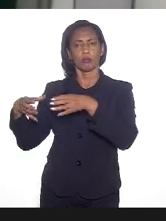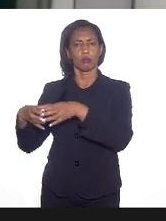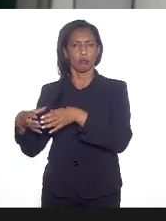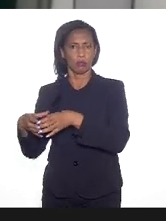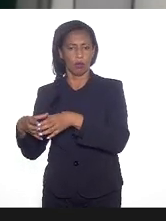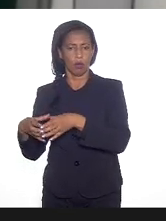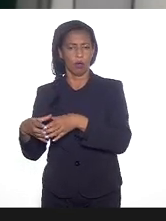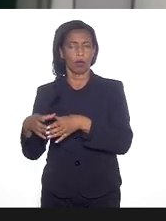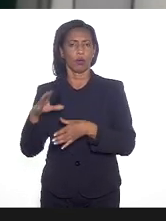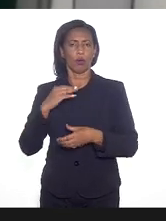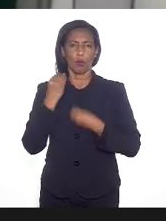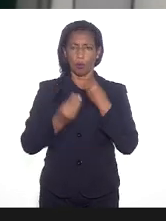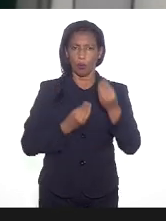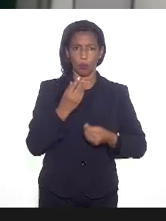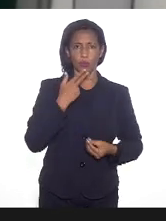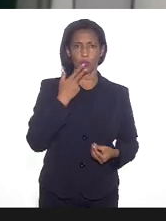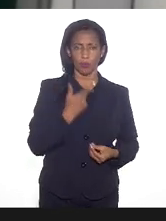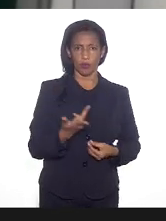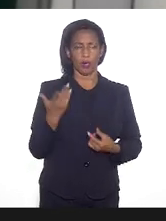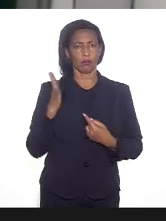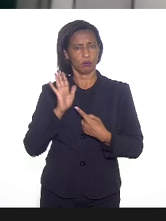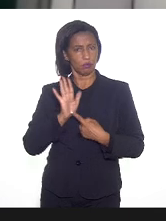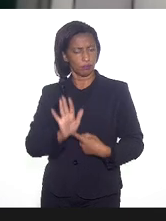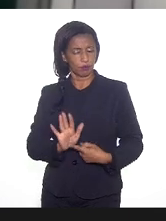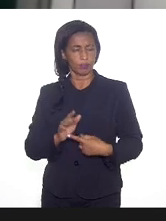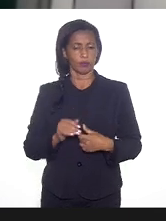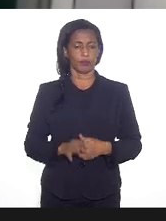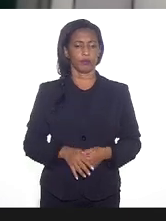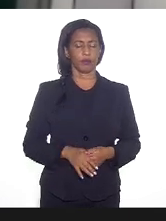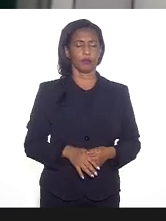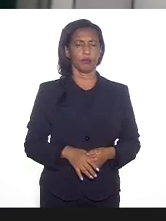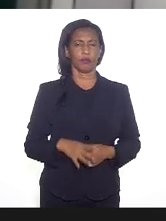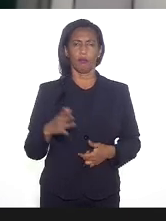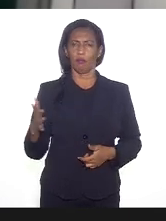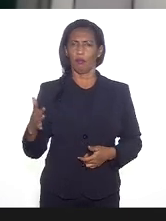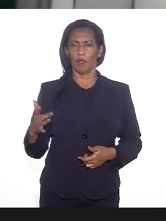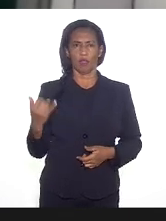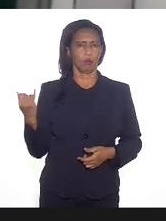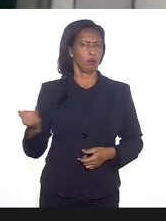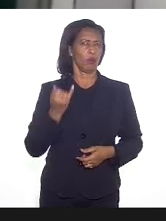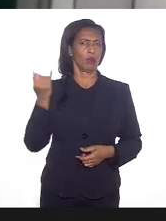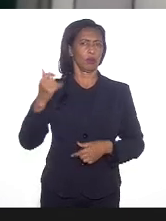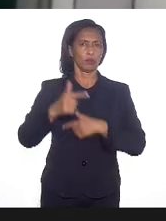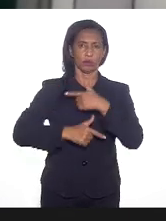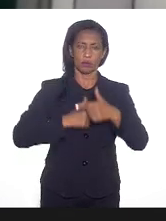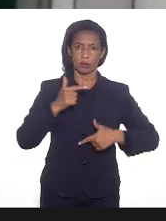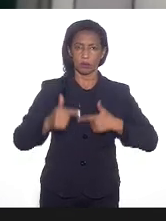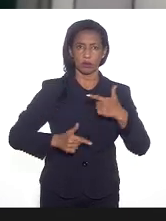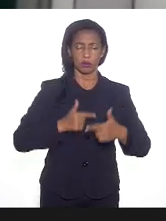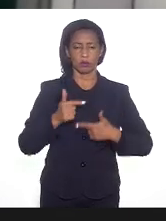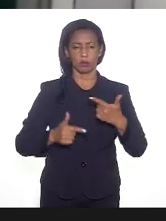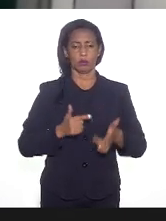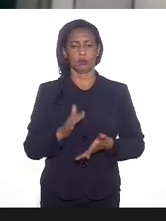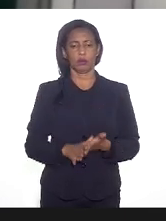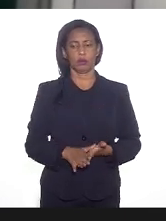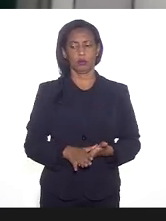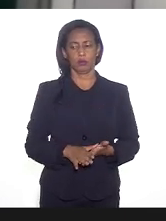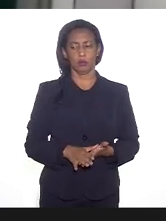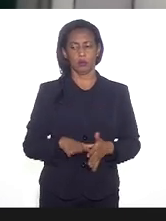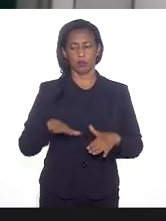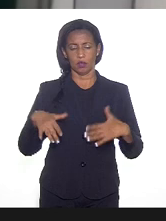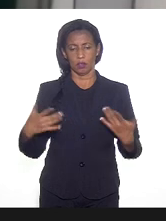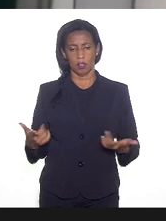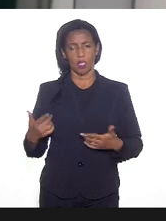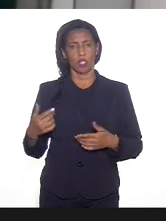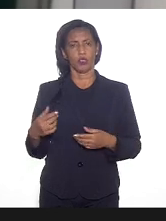dito, eu faço questão de repisar, inestimável aos nossos trabalhos, né? Seja no caso